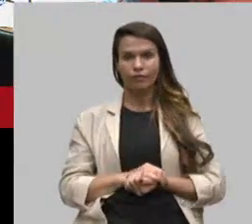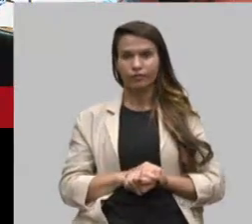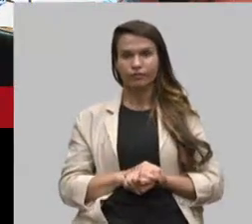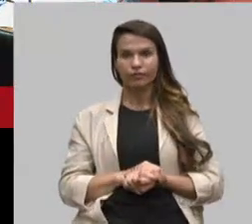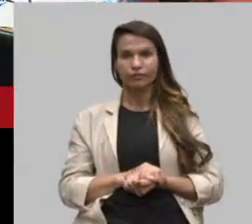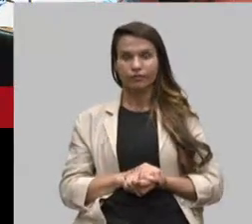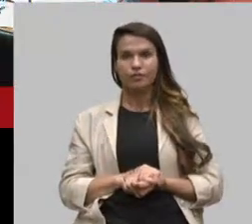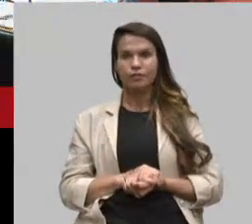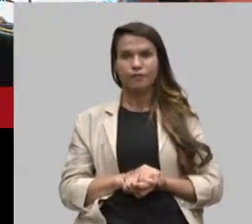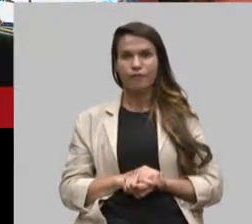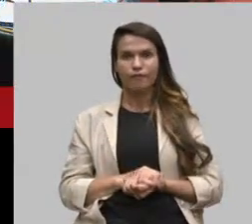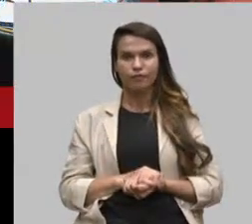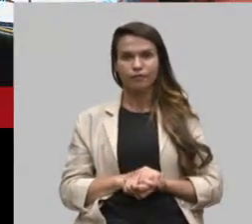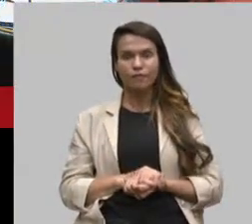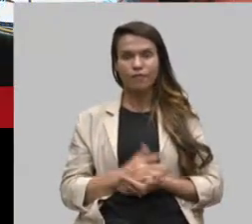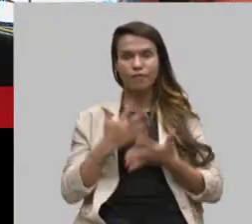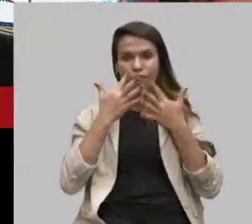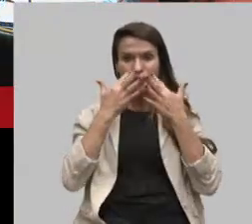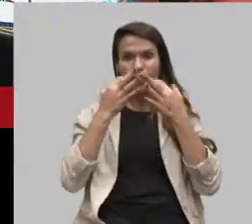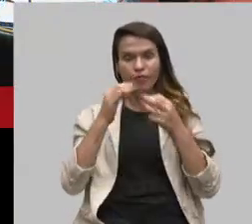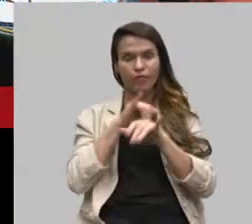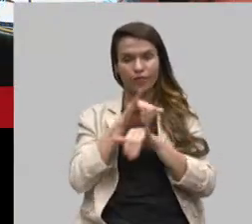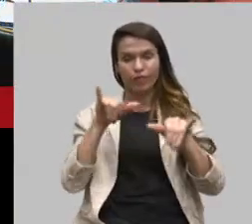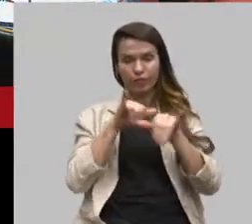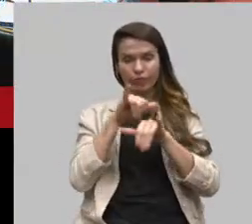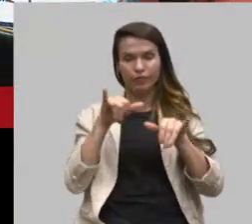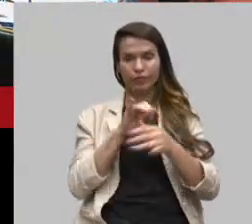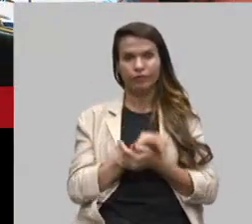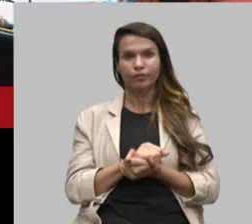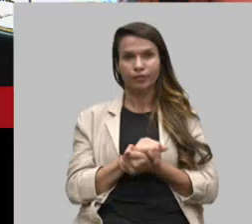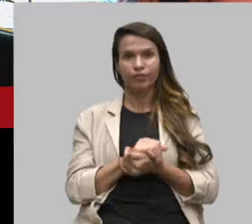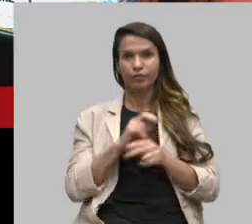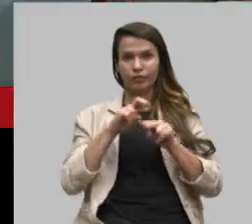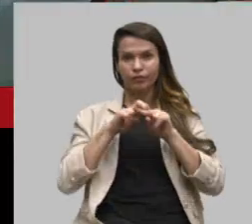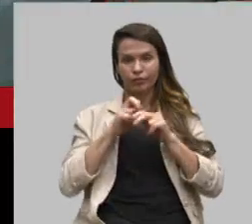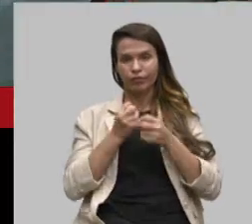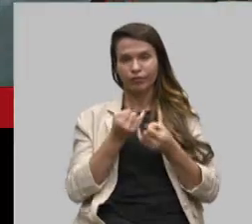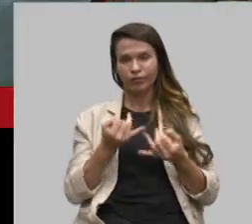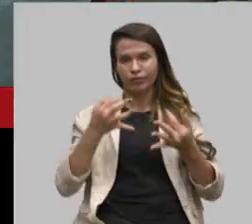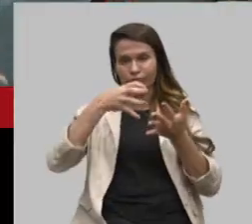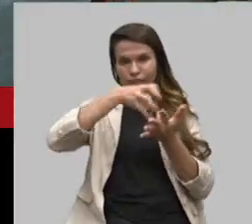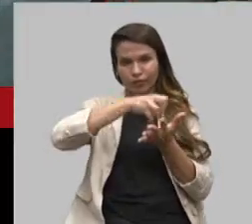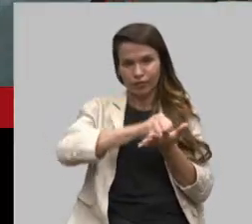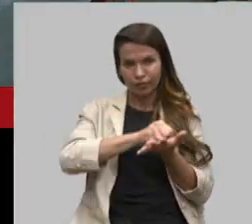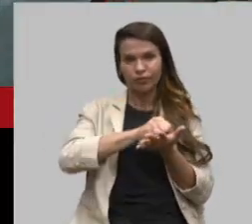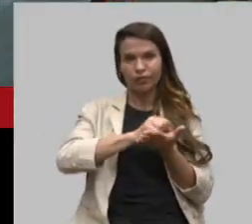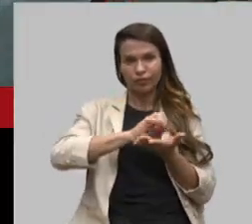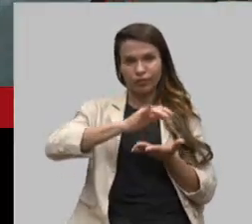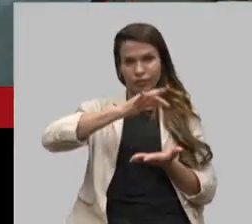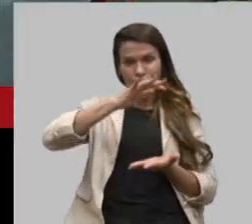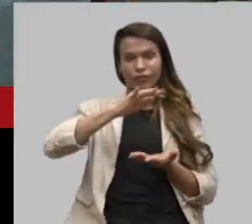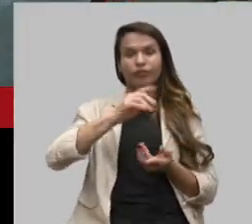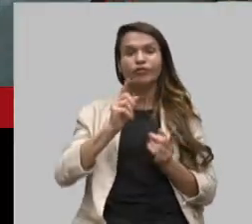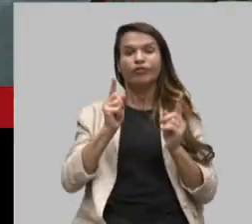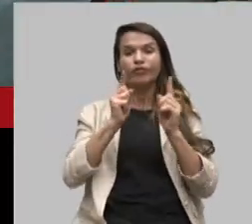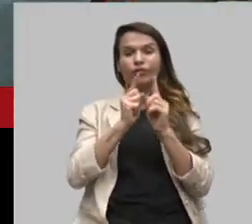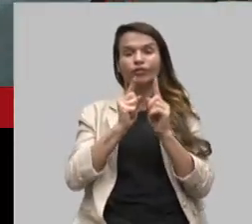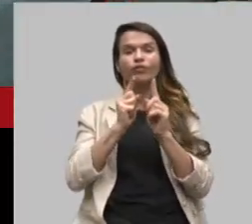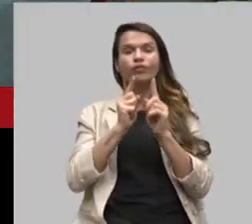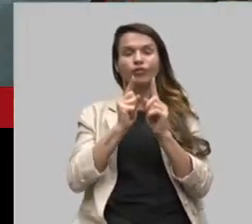proposta atenção para um recado eh devido a quantidade de inscrições que teve a gente vai diminuir o tempo de fala para um